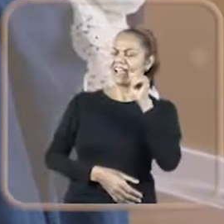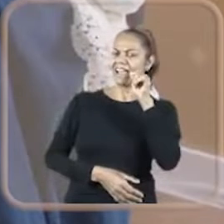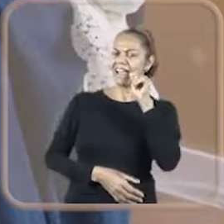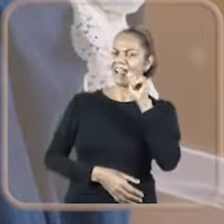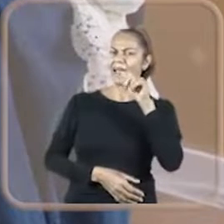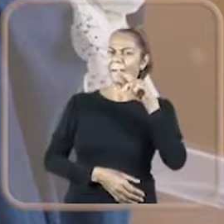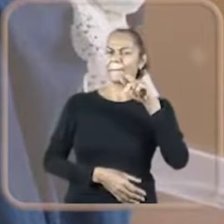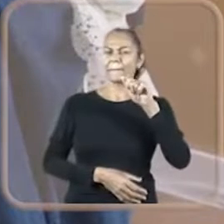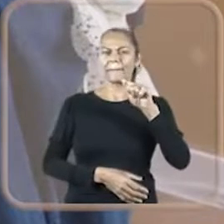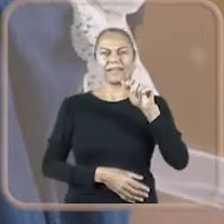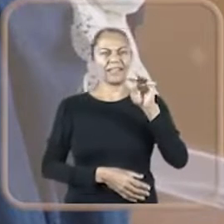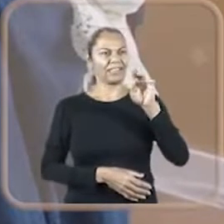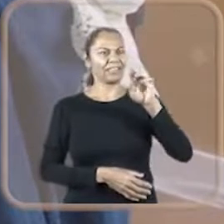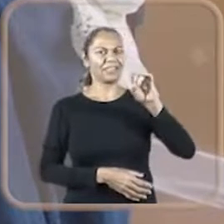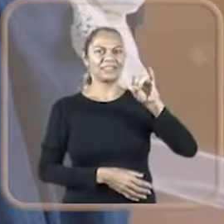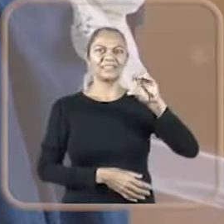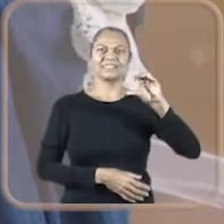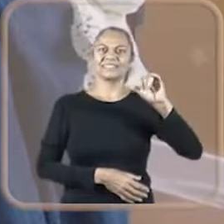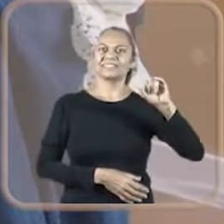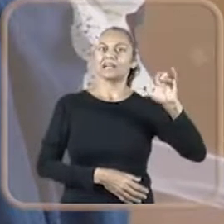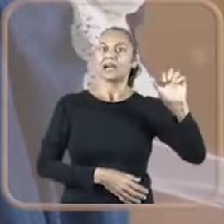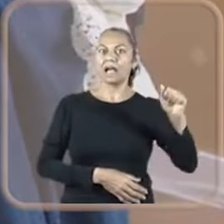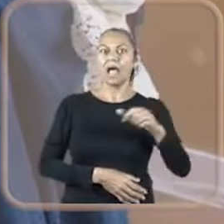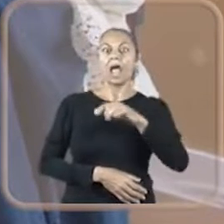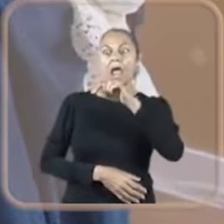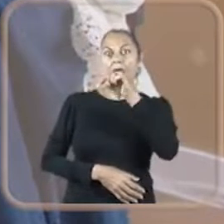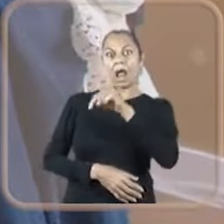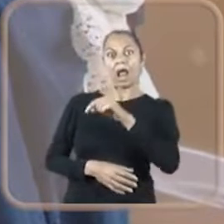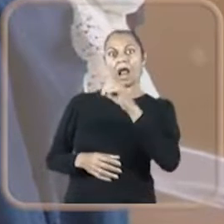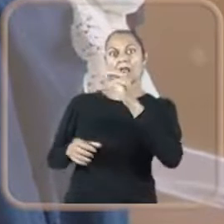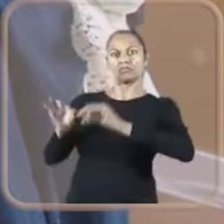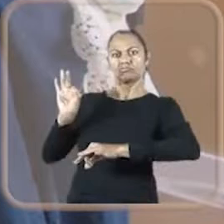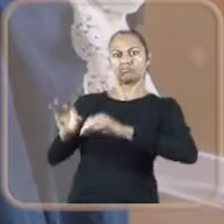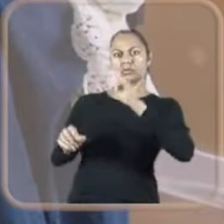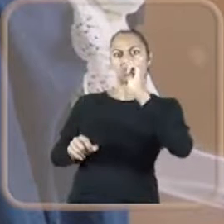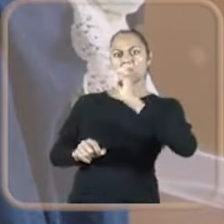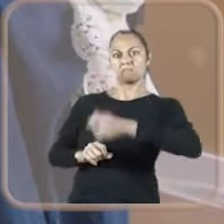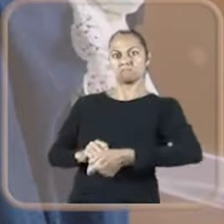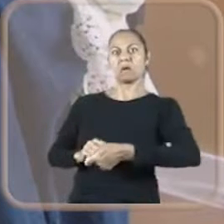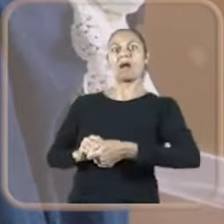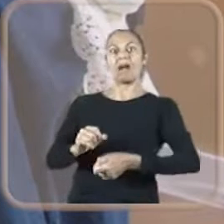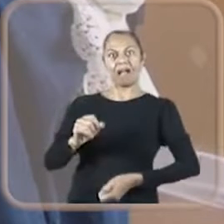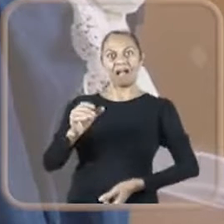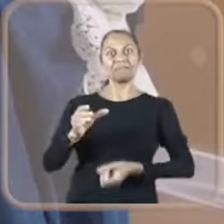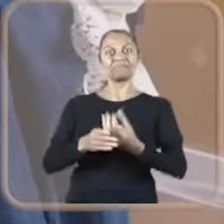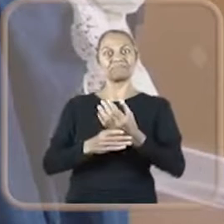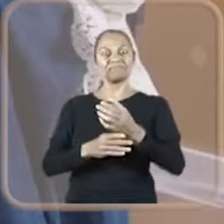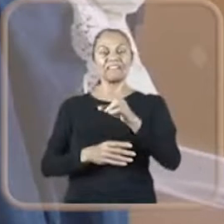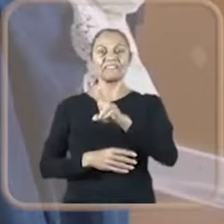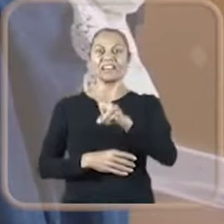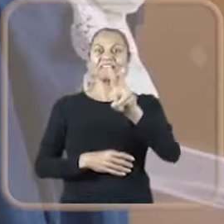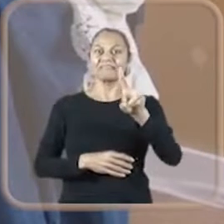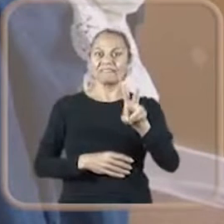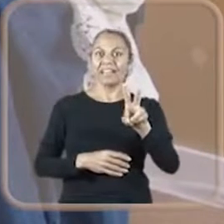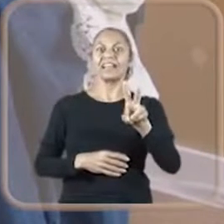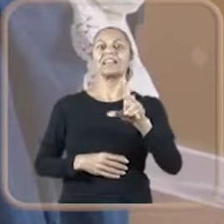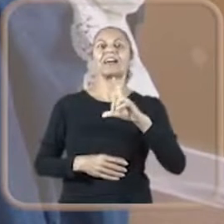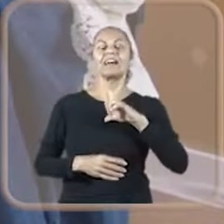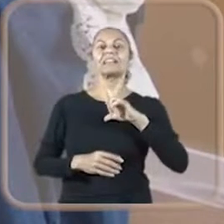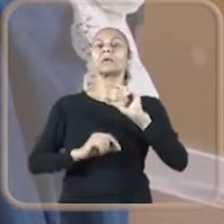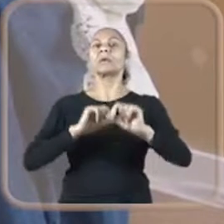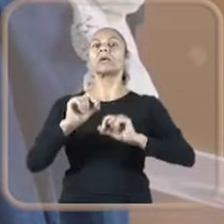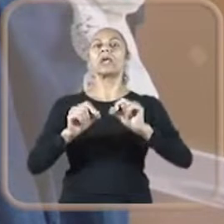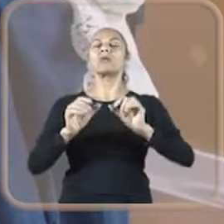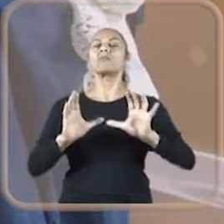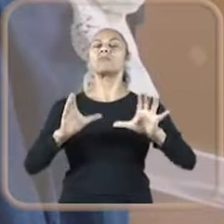Infância e Juventude de Vila Velha, que vai conversar conosco hoje sobre a chegada do Núcleo de Práticas